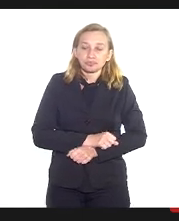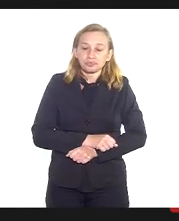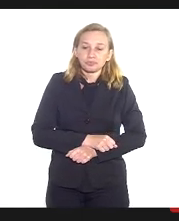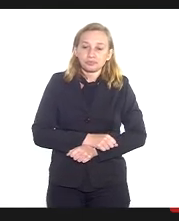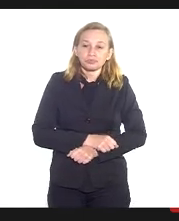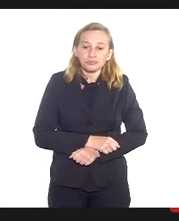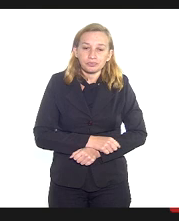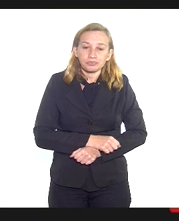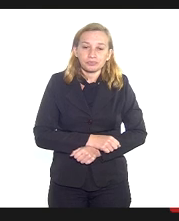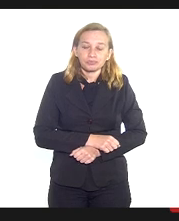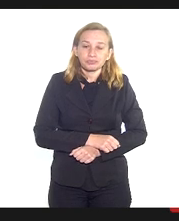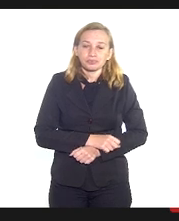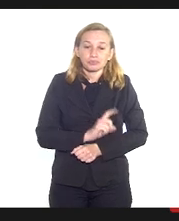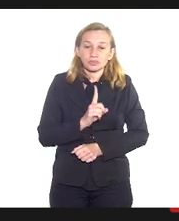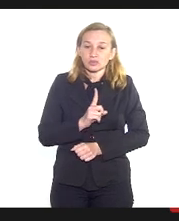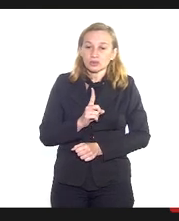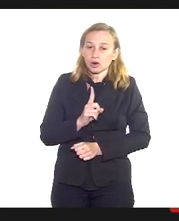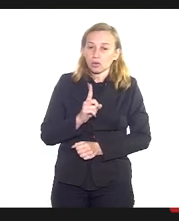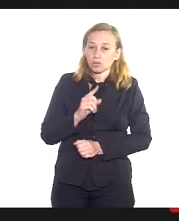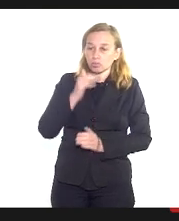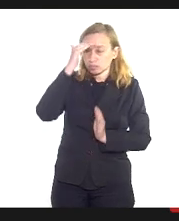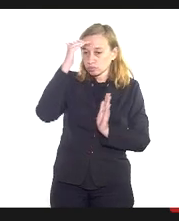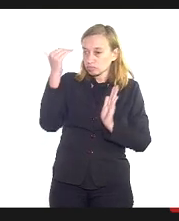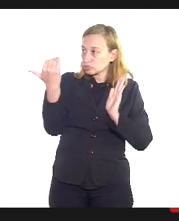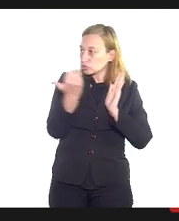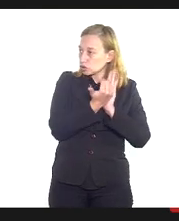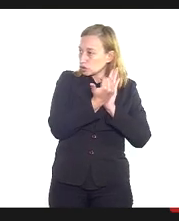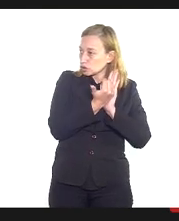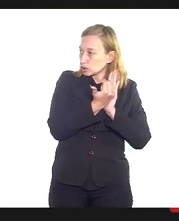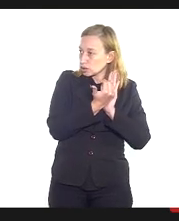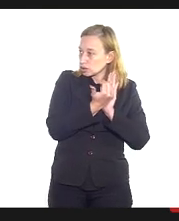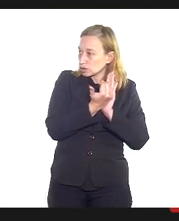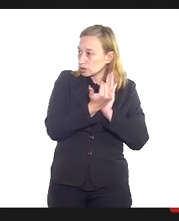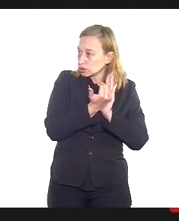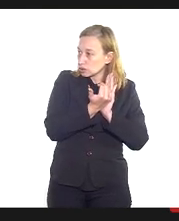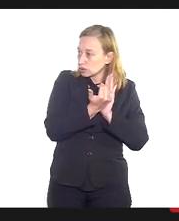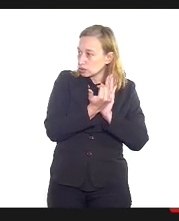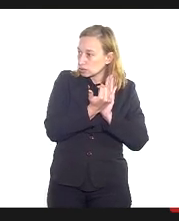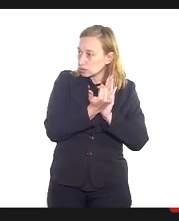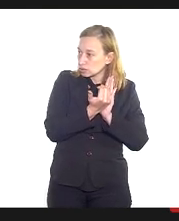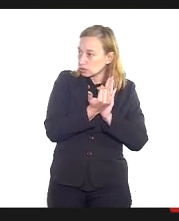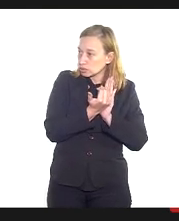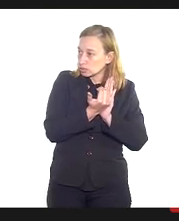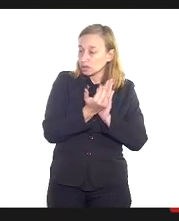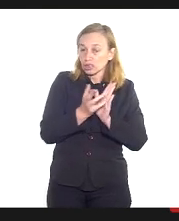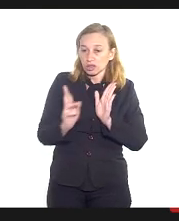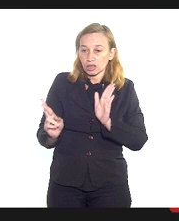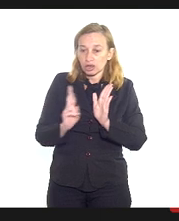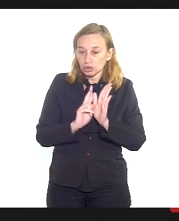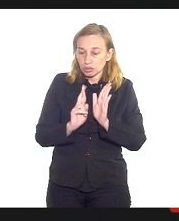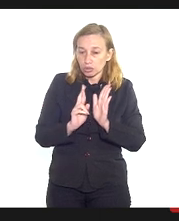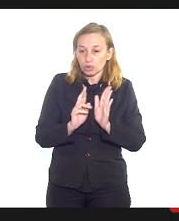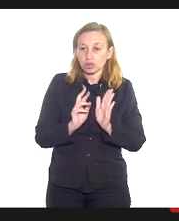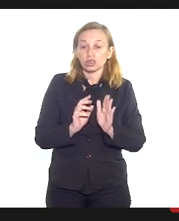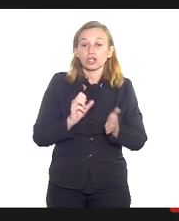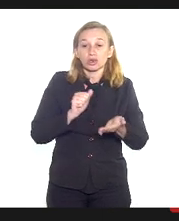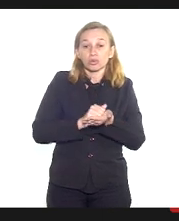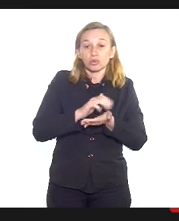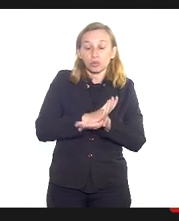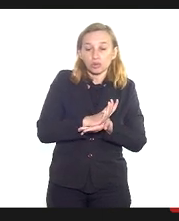o descumprimento dos atendimentos, das intimações, se dessem por